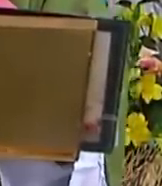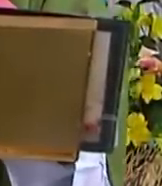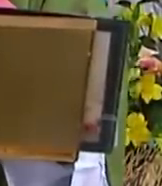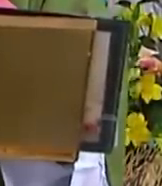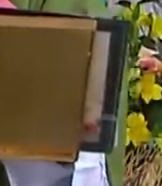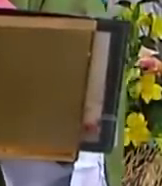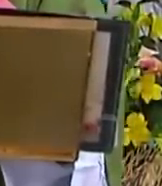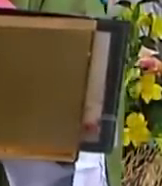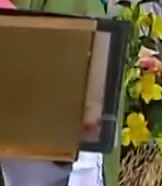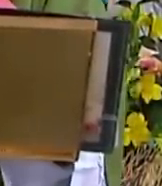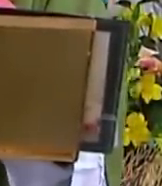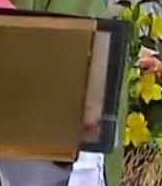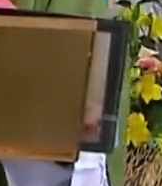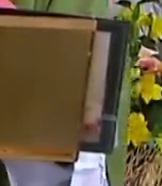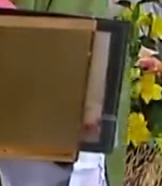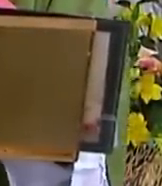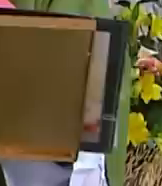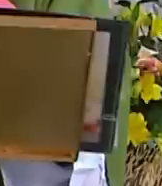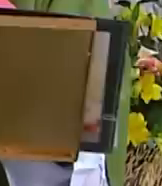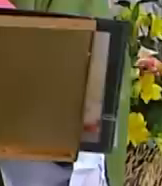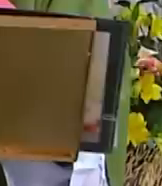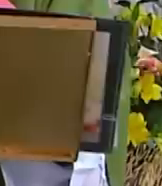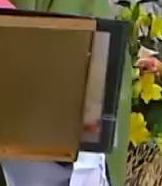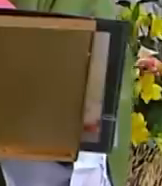hoje na família.